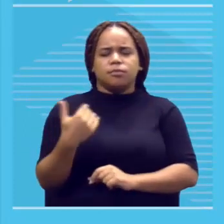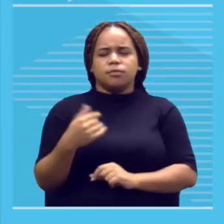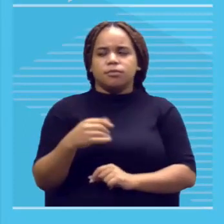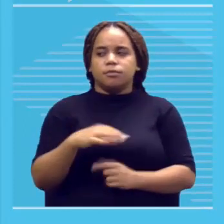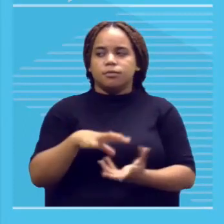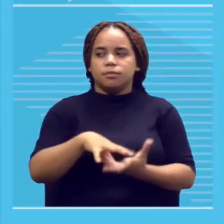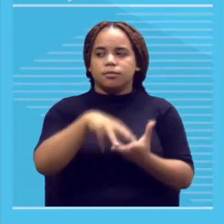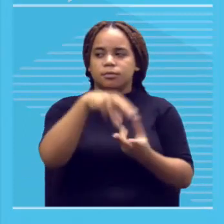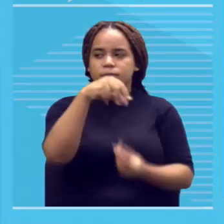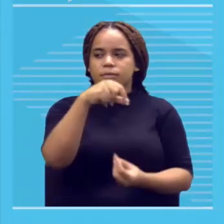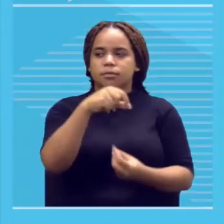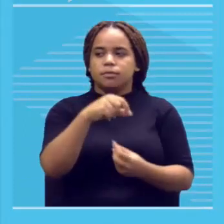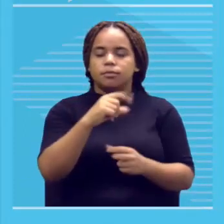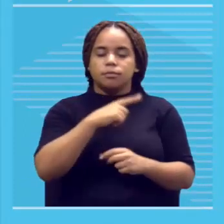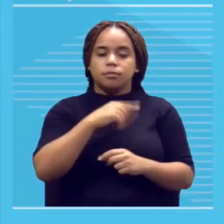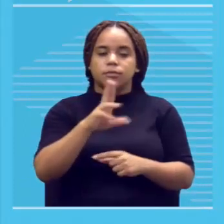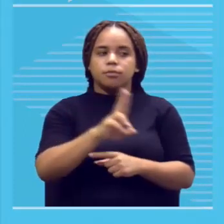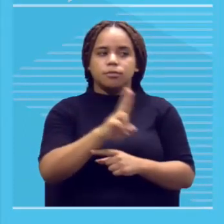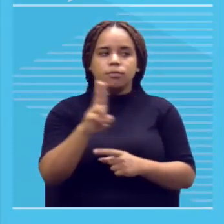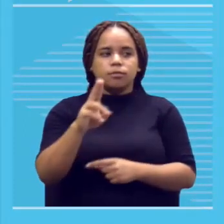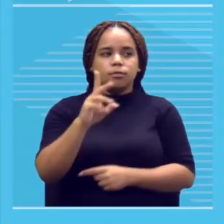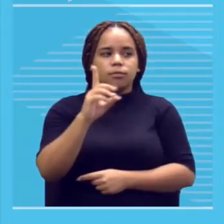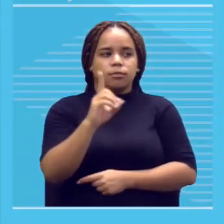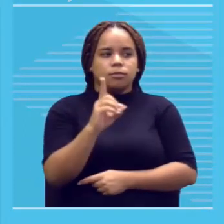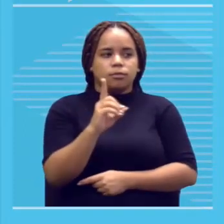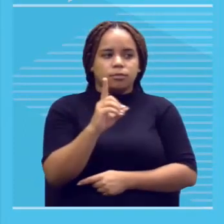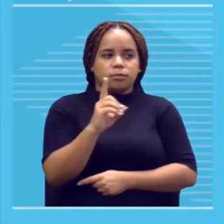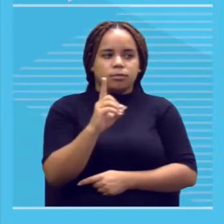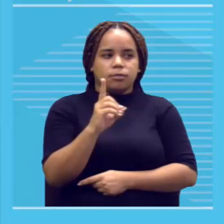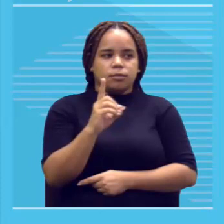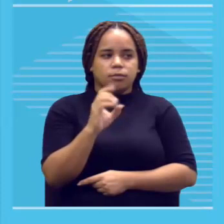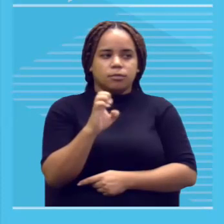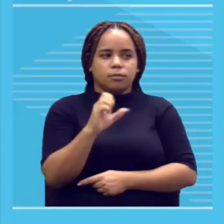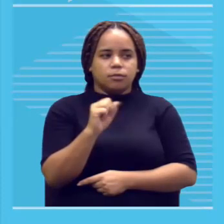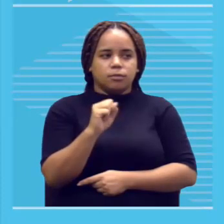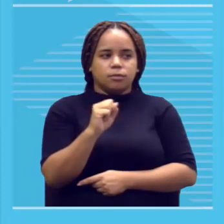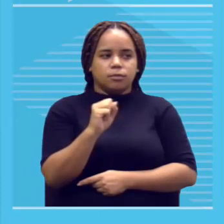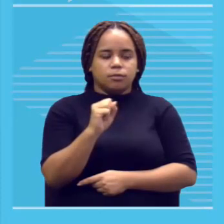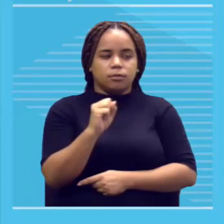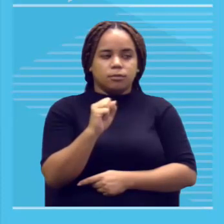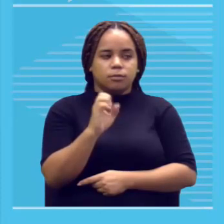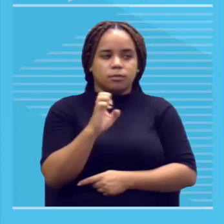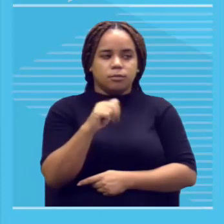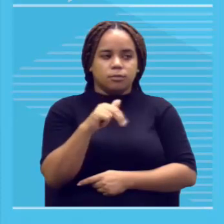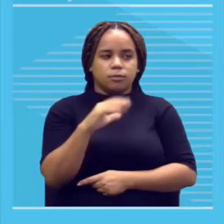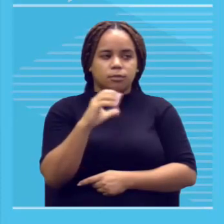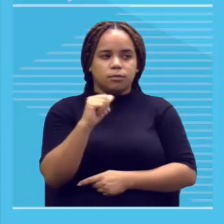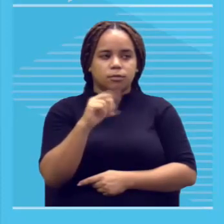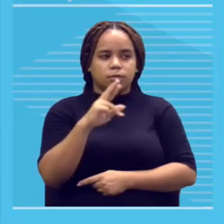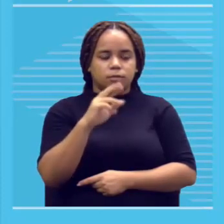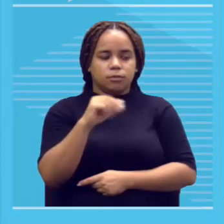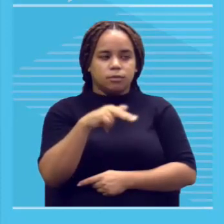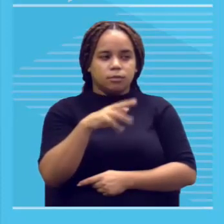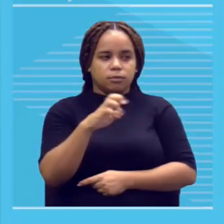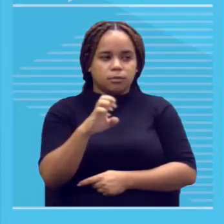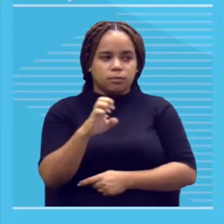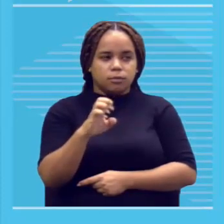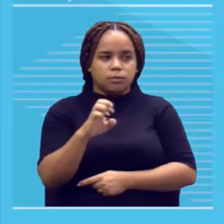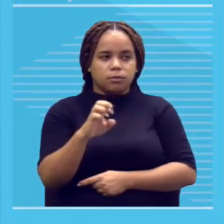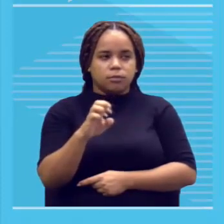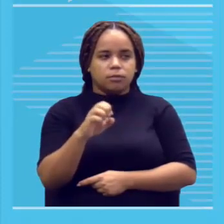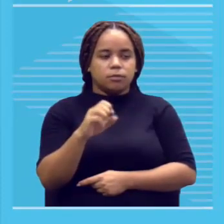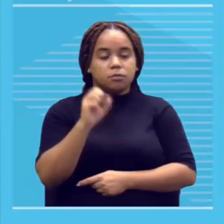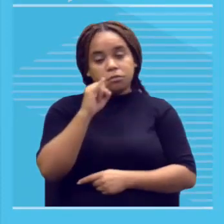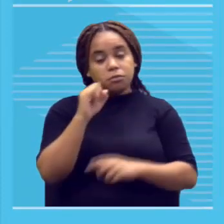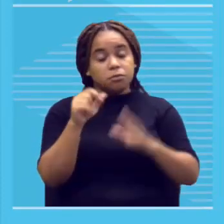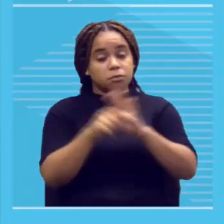chamam de desencarne o espírito chama a morte de morte ele vai chamar de desencarne se eu conversar com Espírito